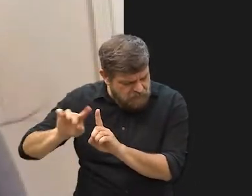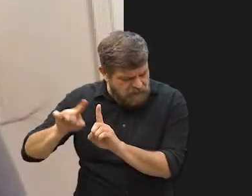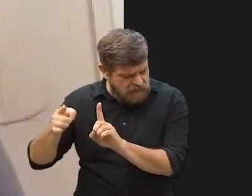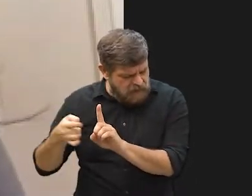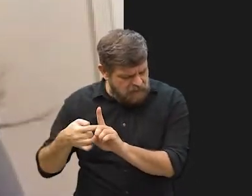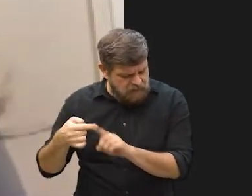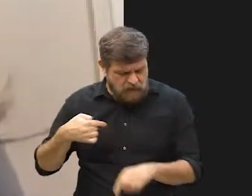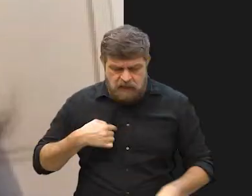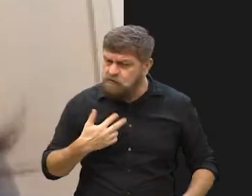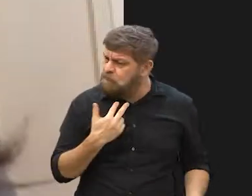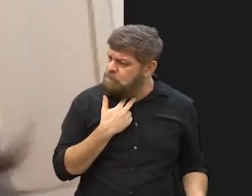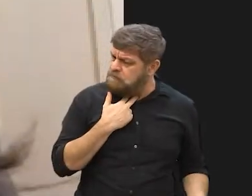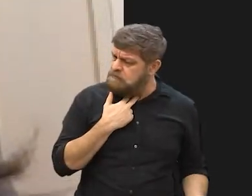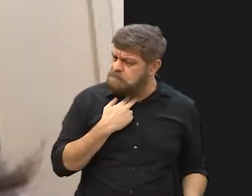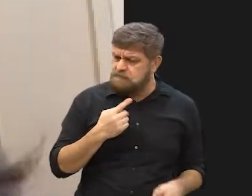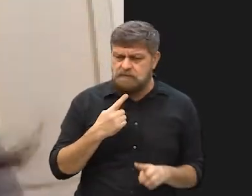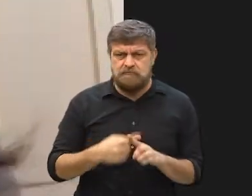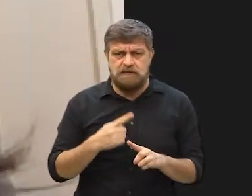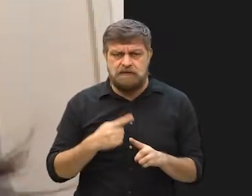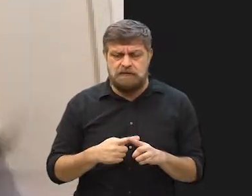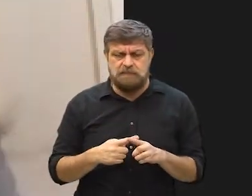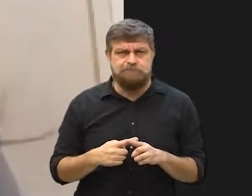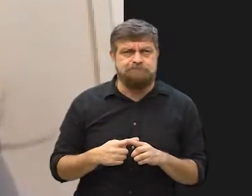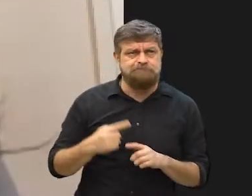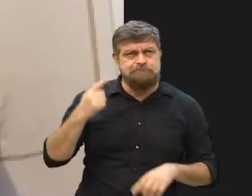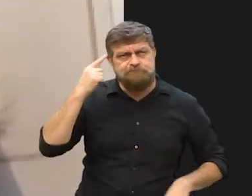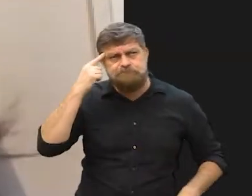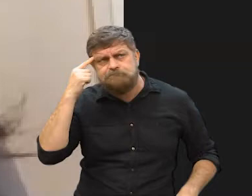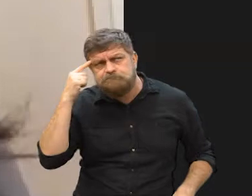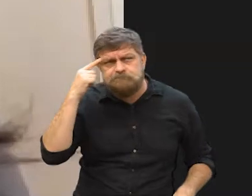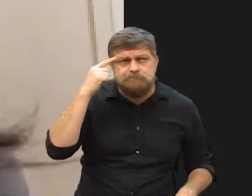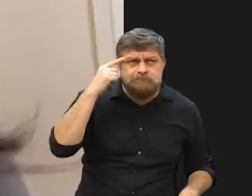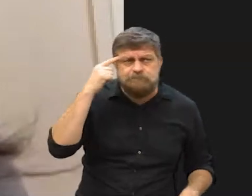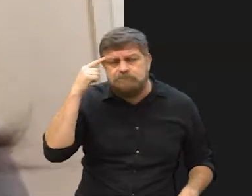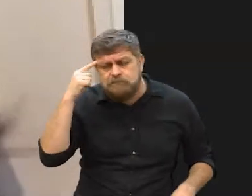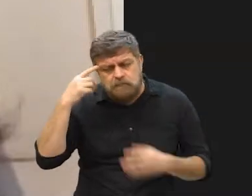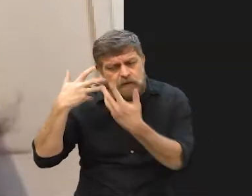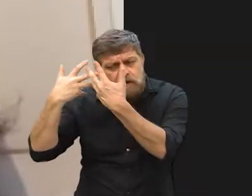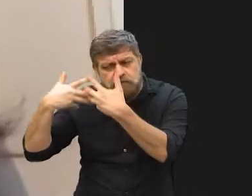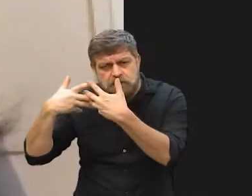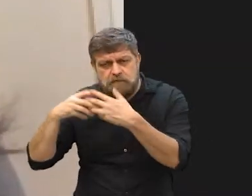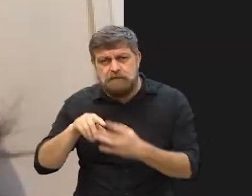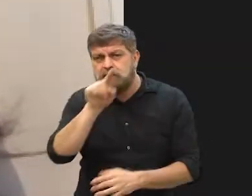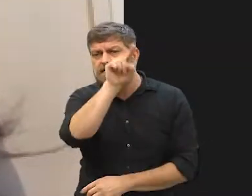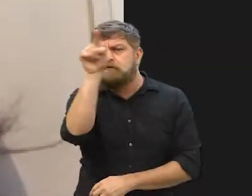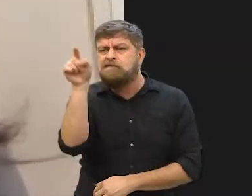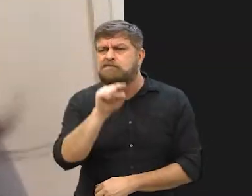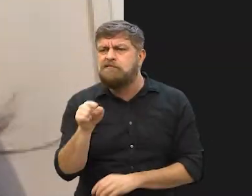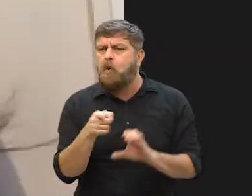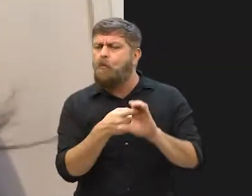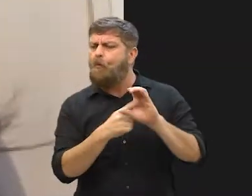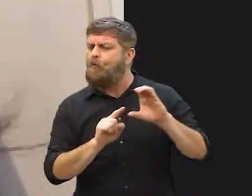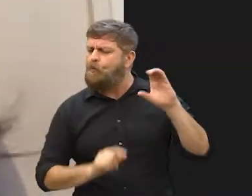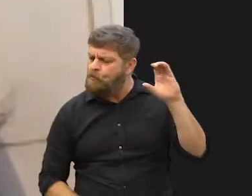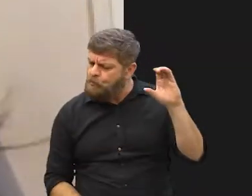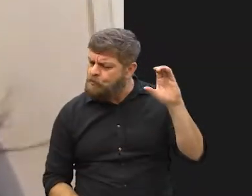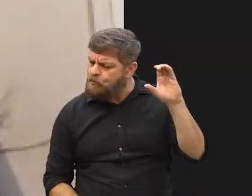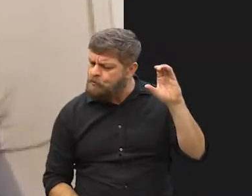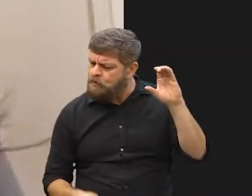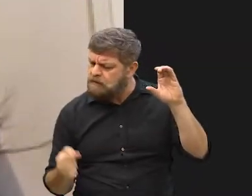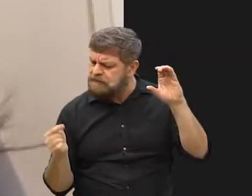posso? Então a gente começou a se questionar, e esse ponto de interrogação que eu tinha foi